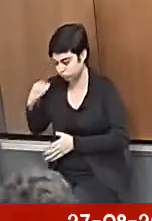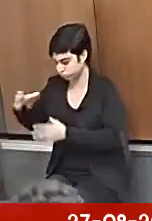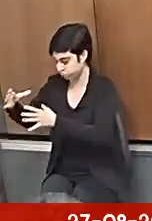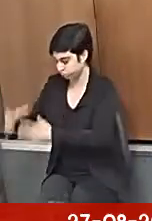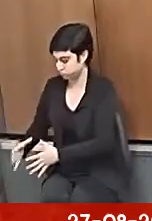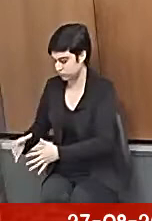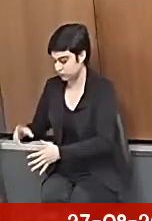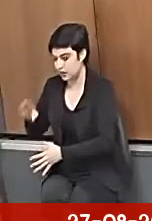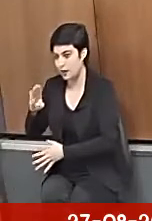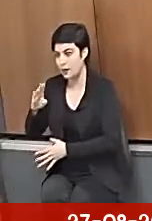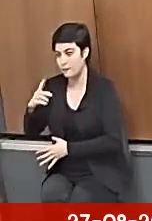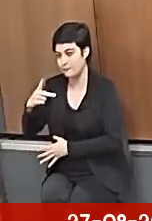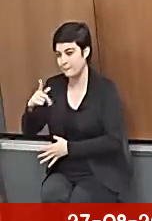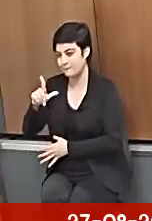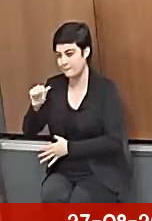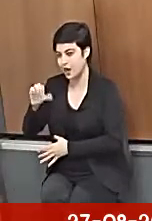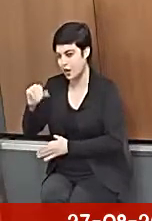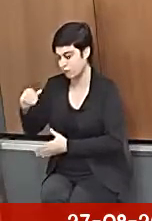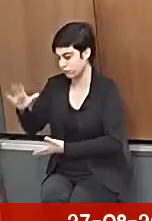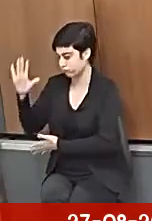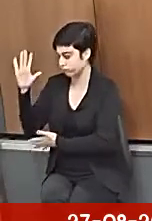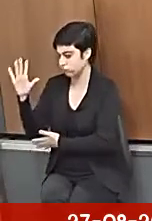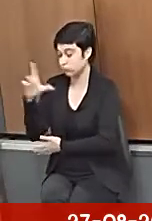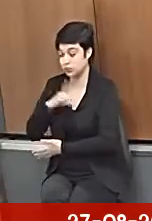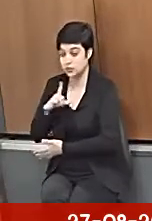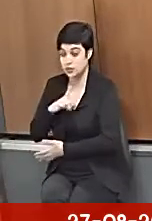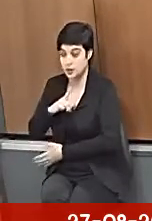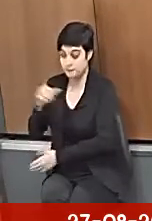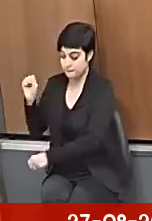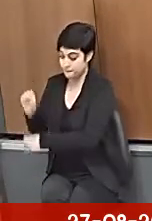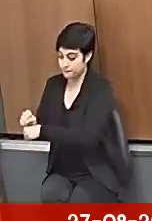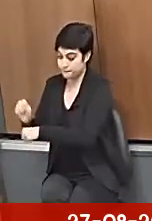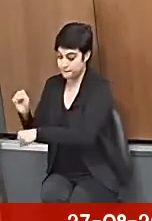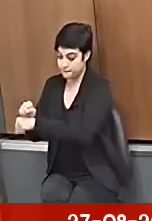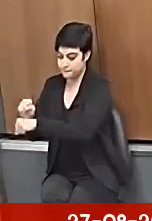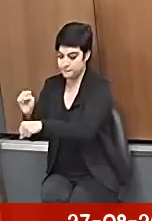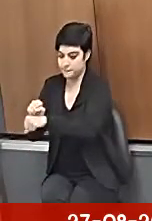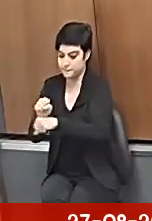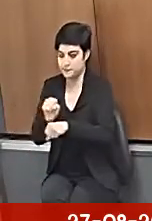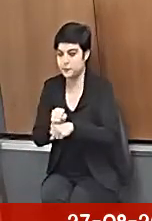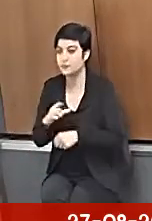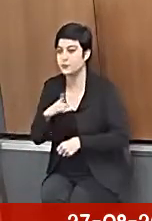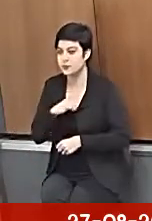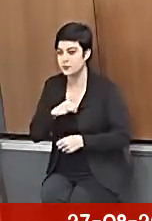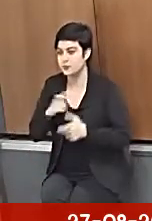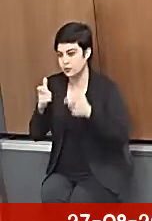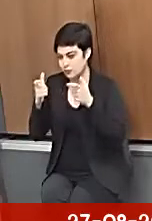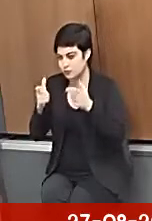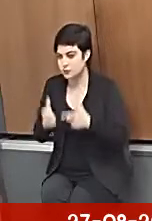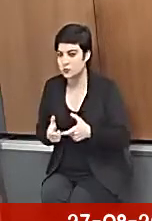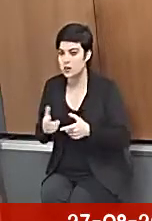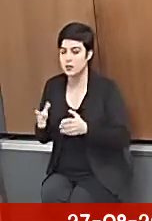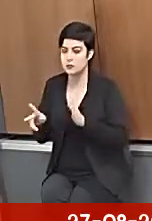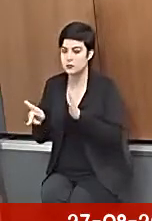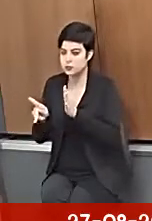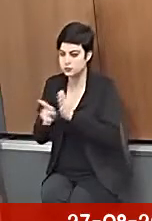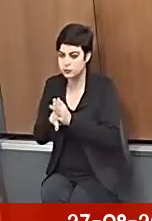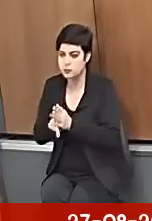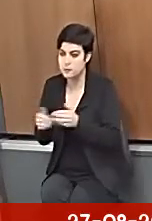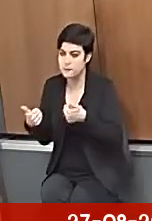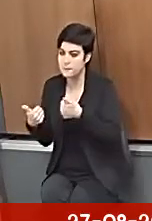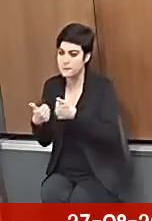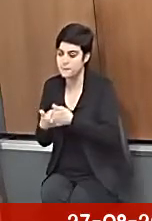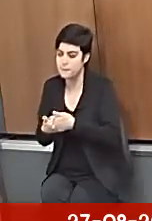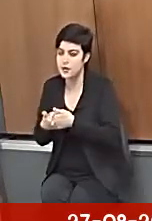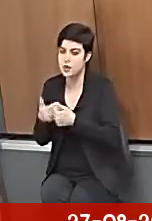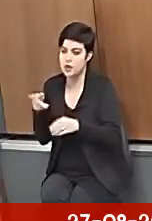daquela é a gente tem ali duas vagas de frente à copasa quando você chega na frente à esplanada sendo a primeira direita passa por gasolina até a